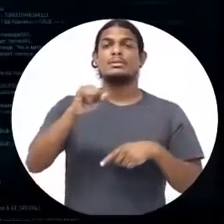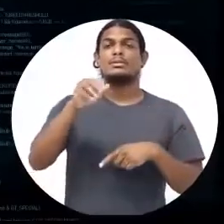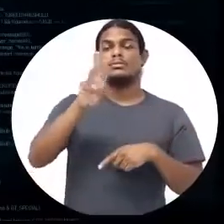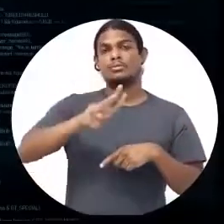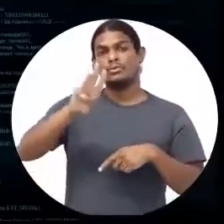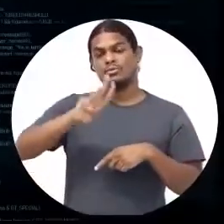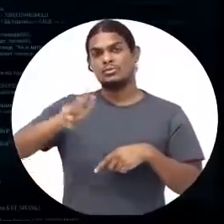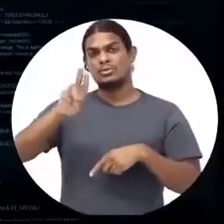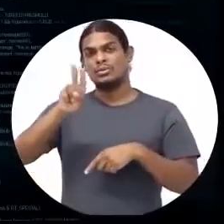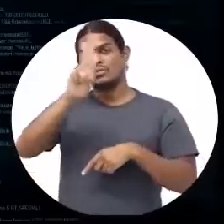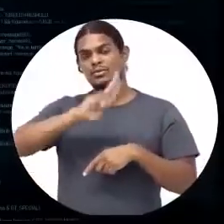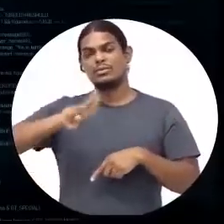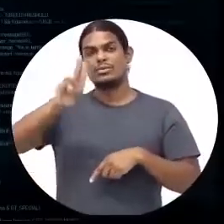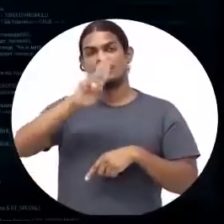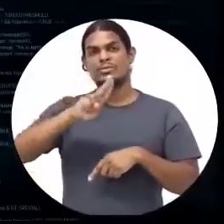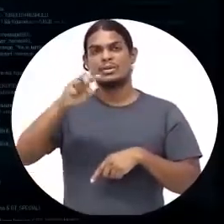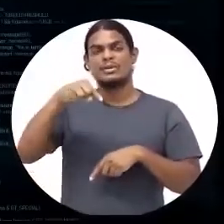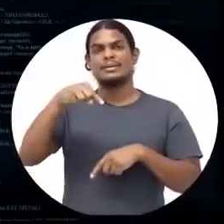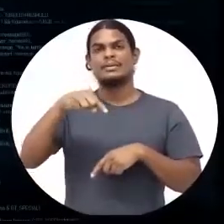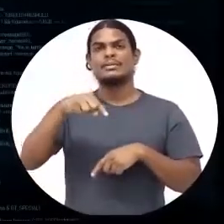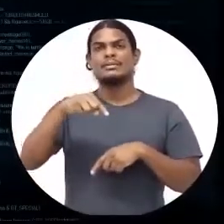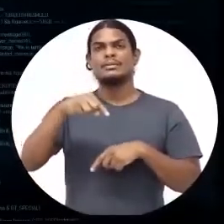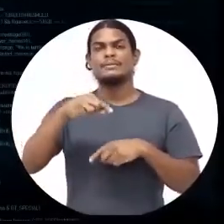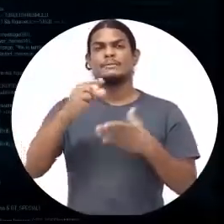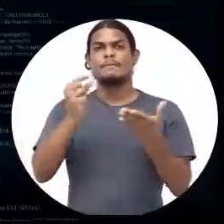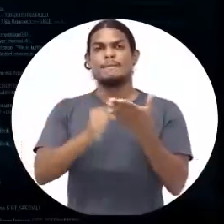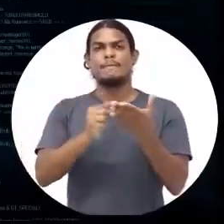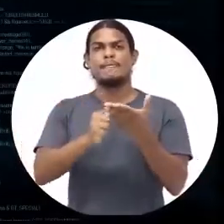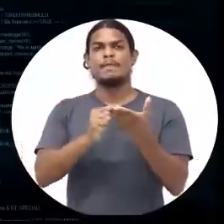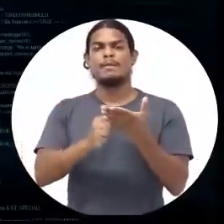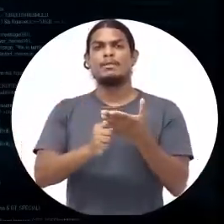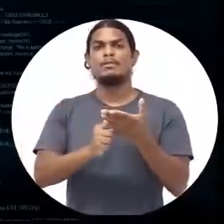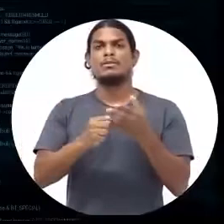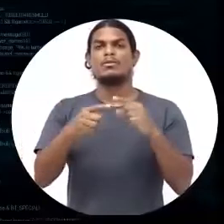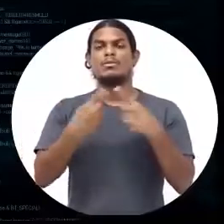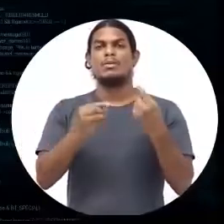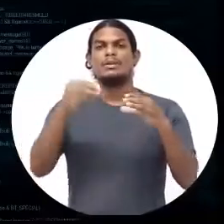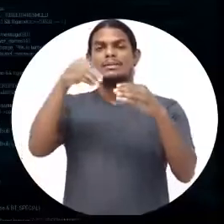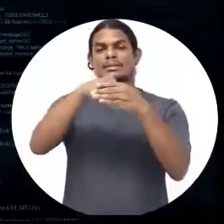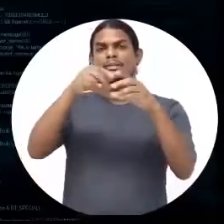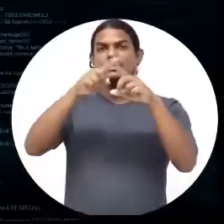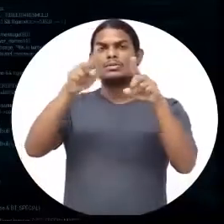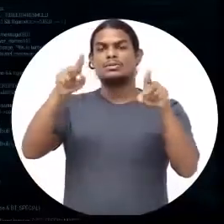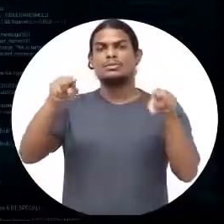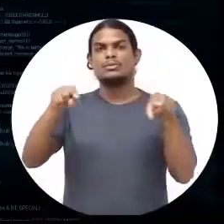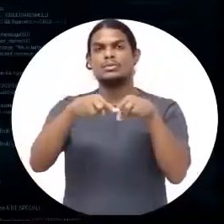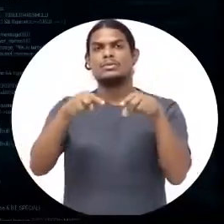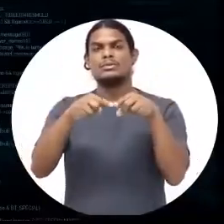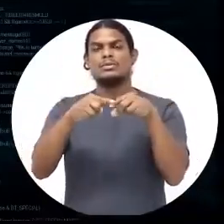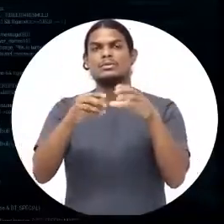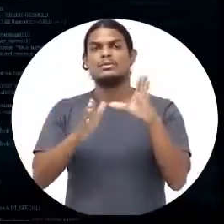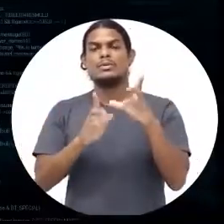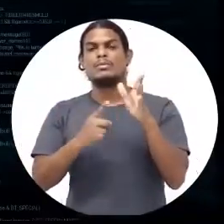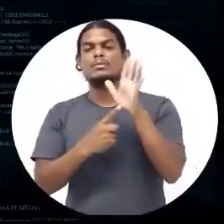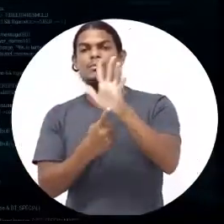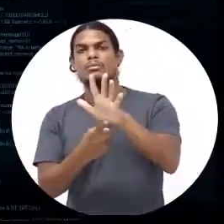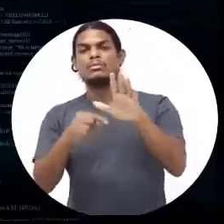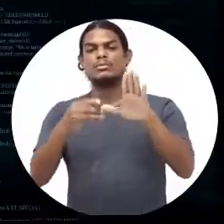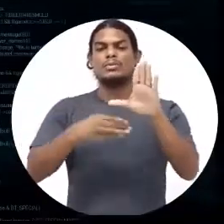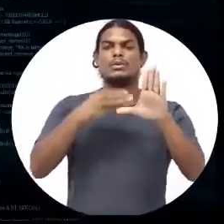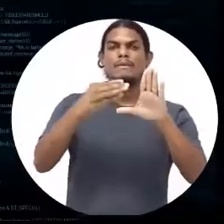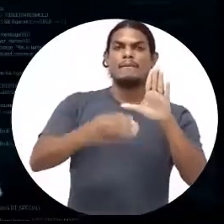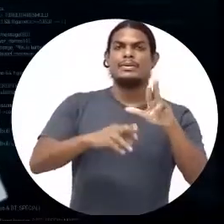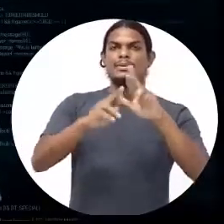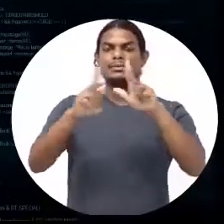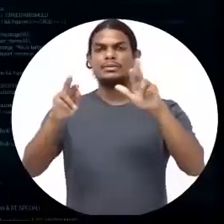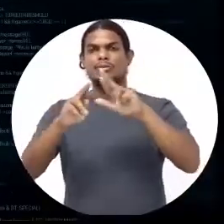artifício do iframe para sempre estar na mesma página, só que nesse quadradinho a gente mostrar páginas diferentes. É um recurso a mais,